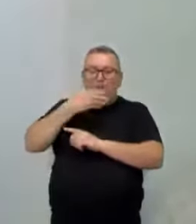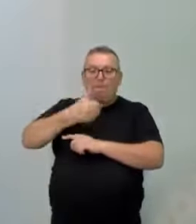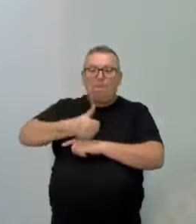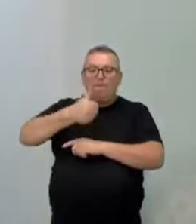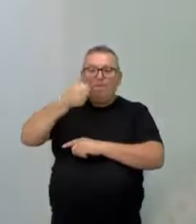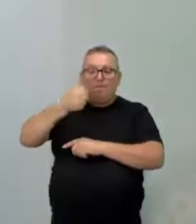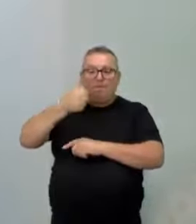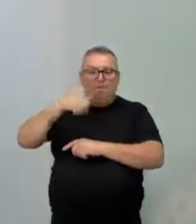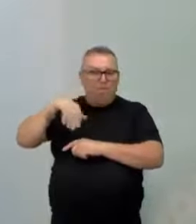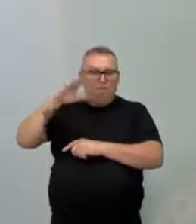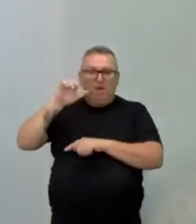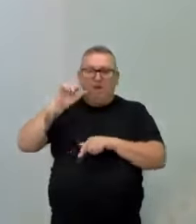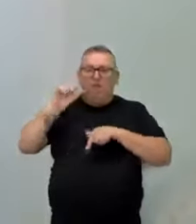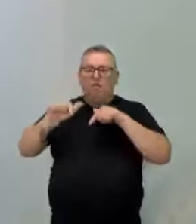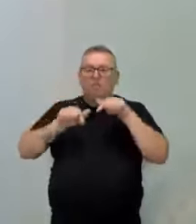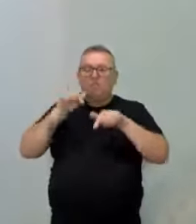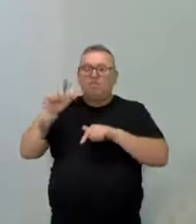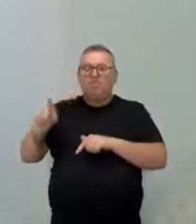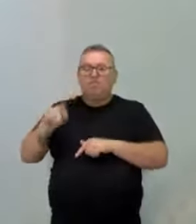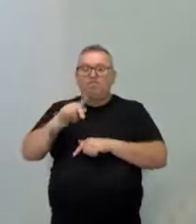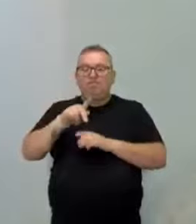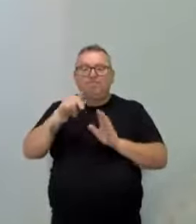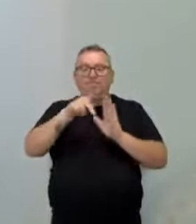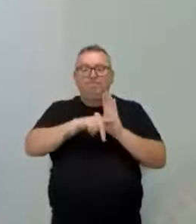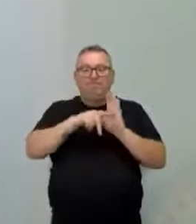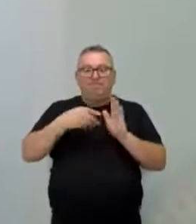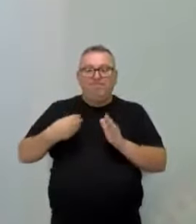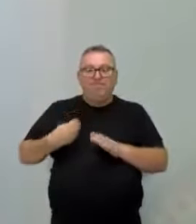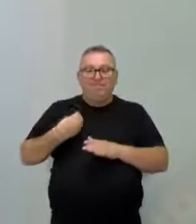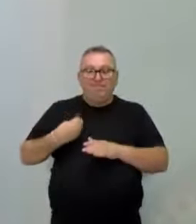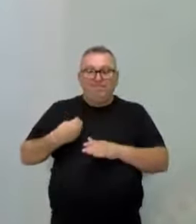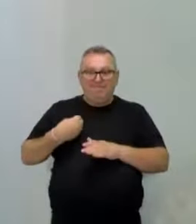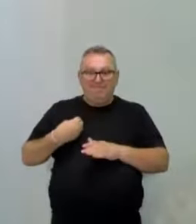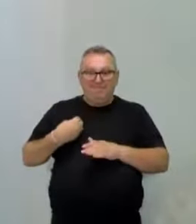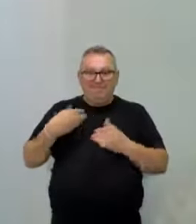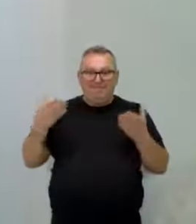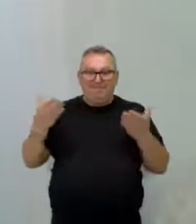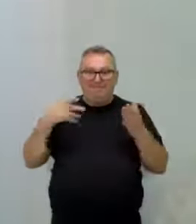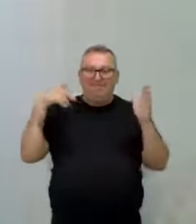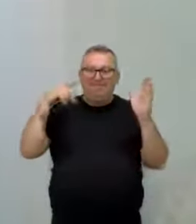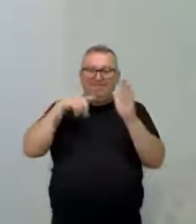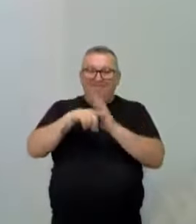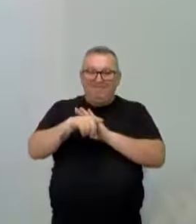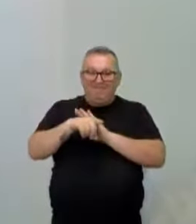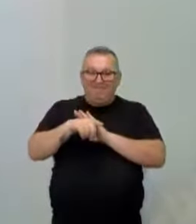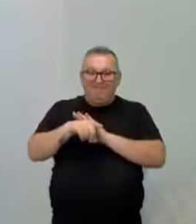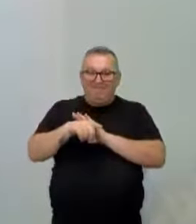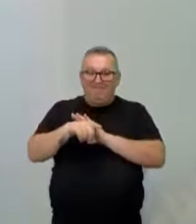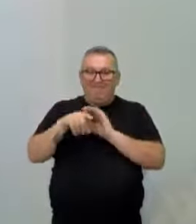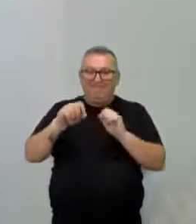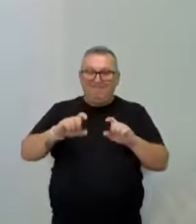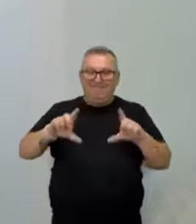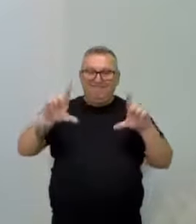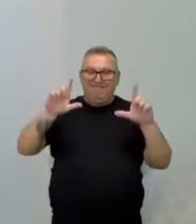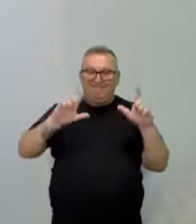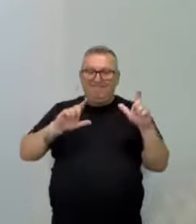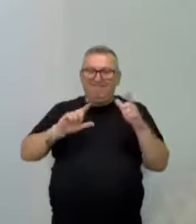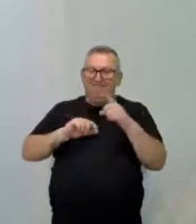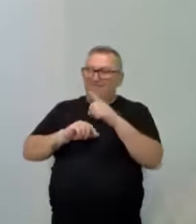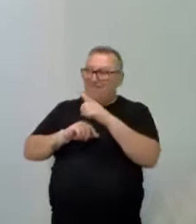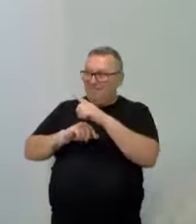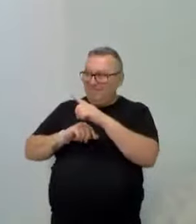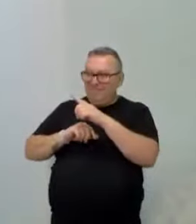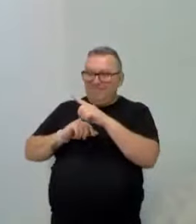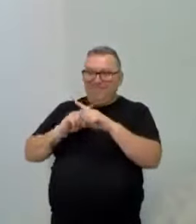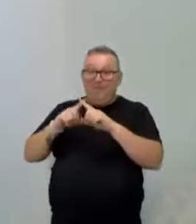melhor e mais o trabalho dos professores de projeto de vida? Então, essa é a pergunta que vai entrar aí na tela de vocês. E